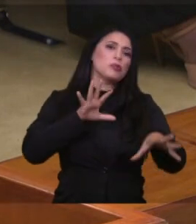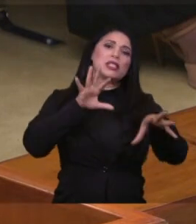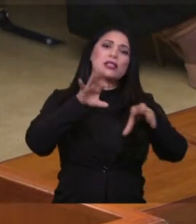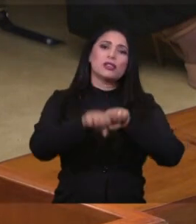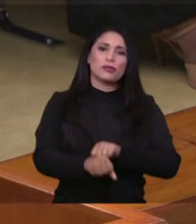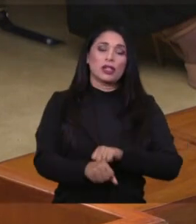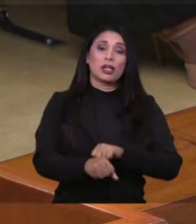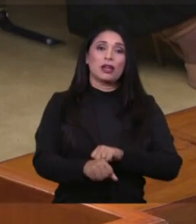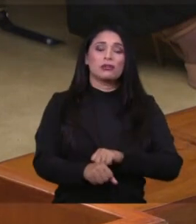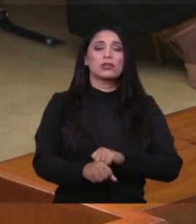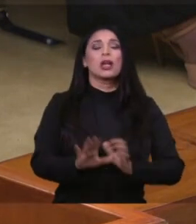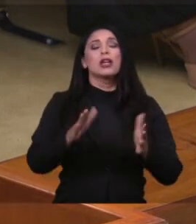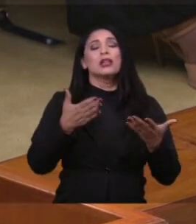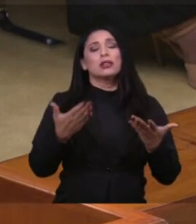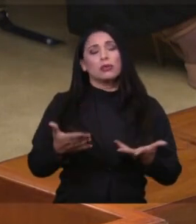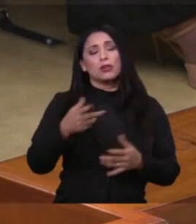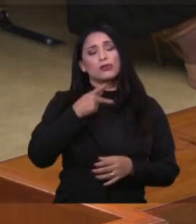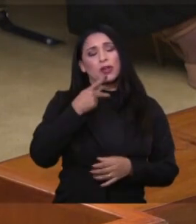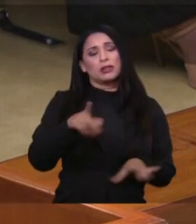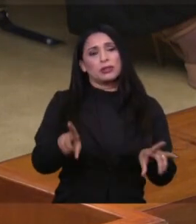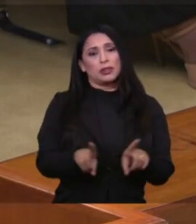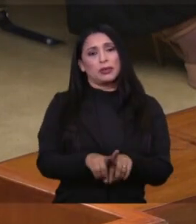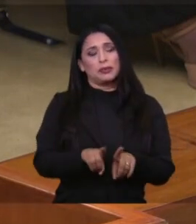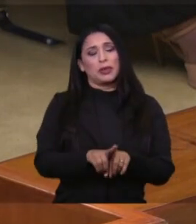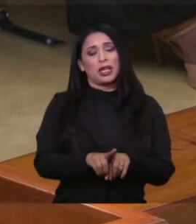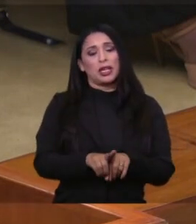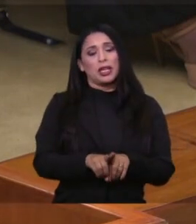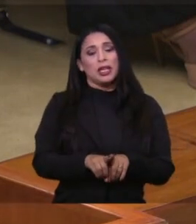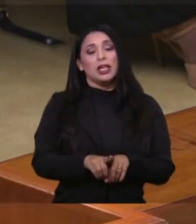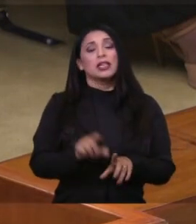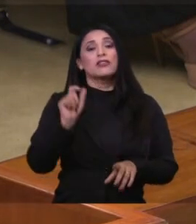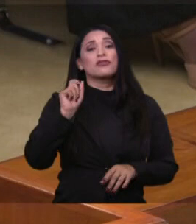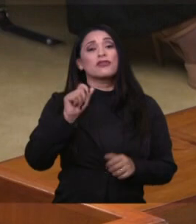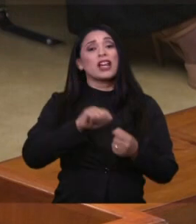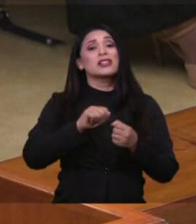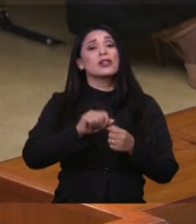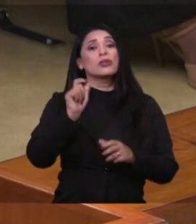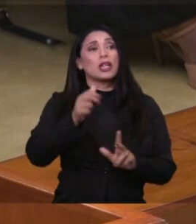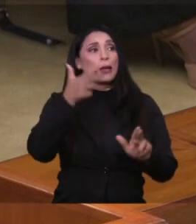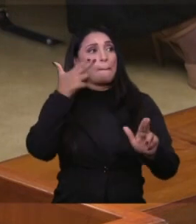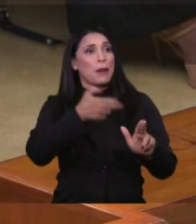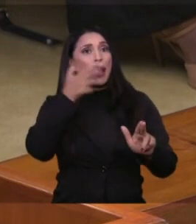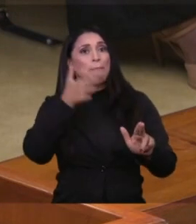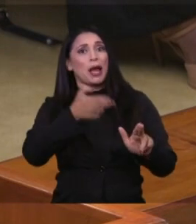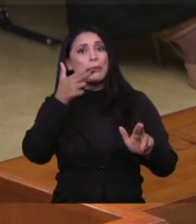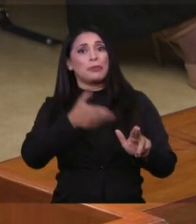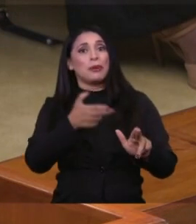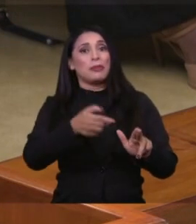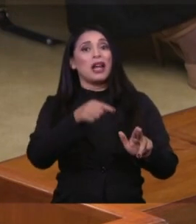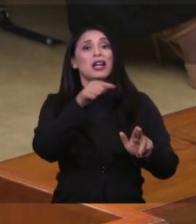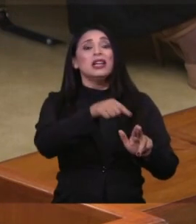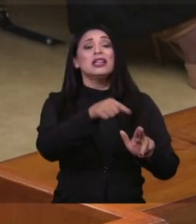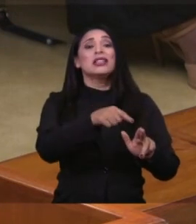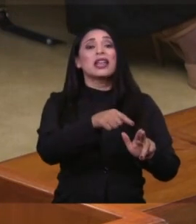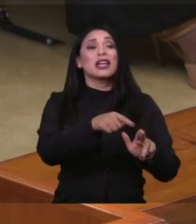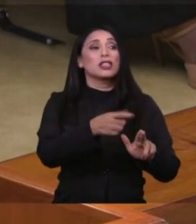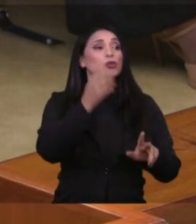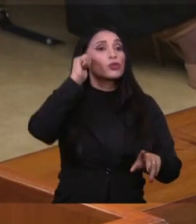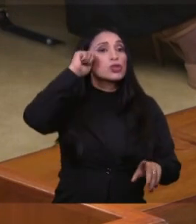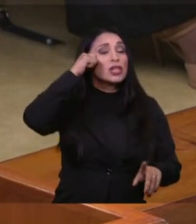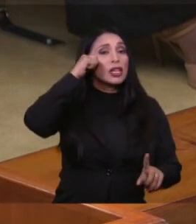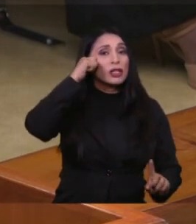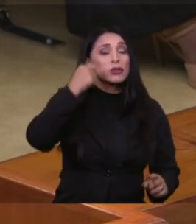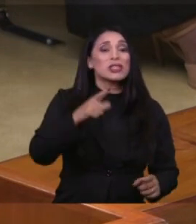fim, reafirmo que nos regam com balas e esperam que de nós, homens negros, nasçam flores, o que é